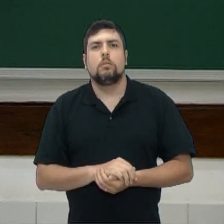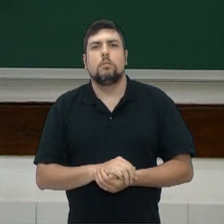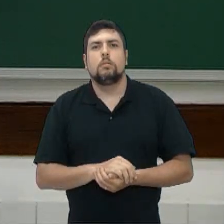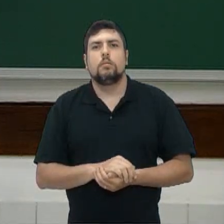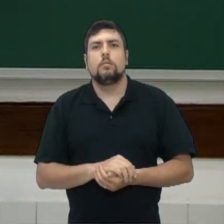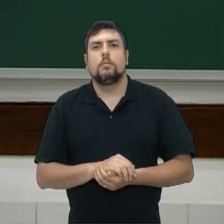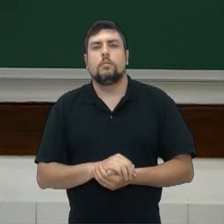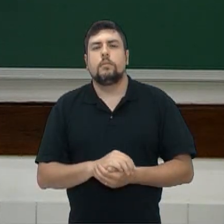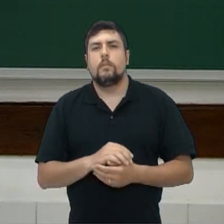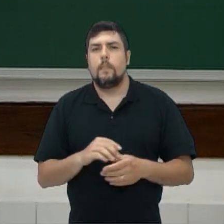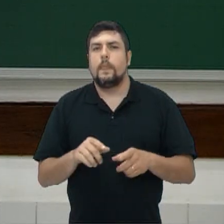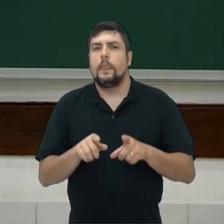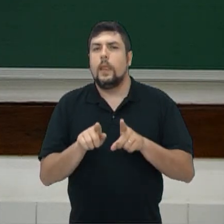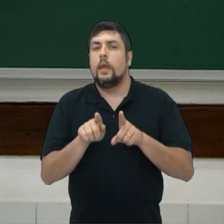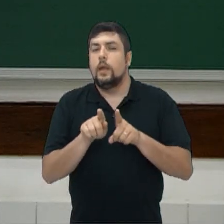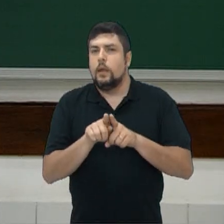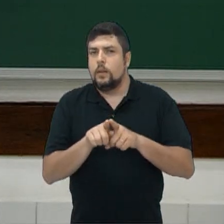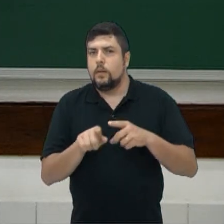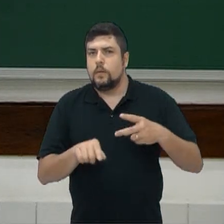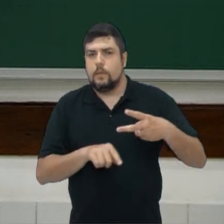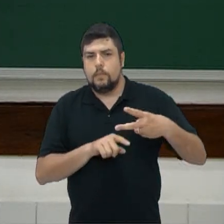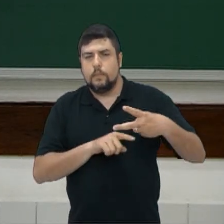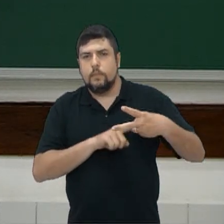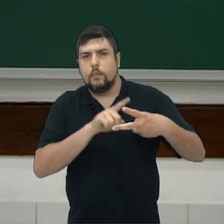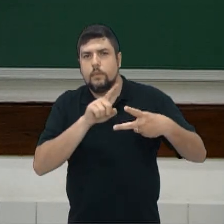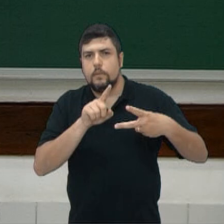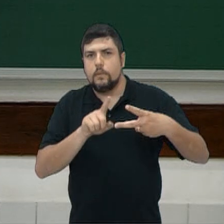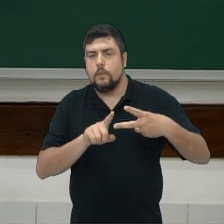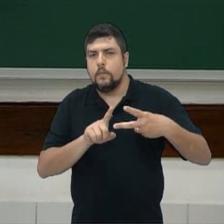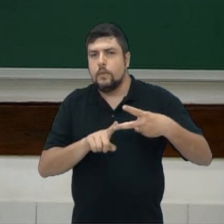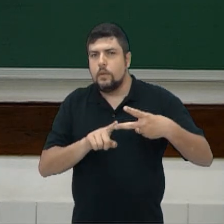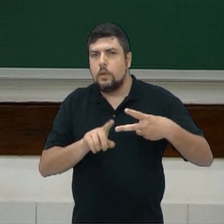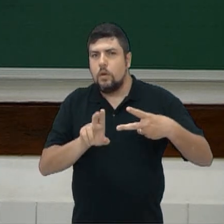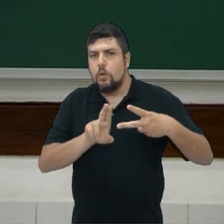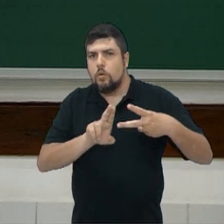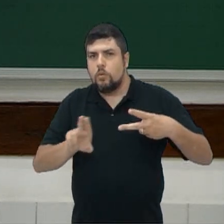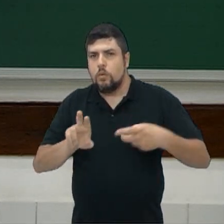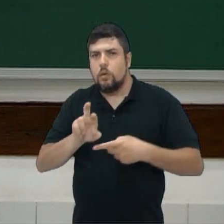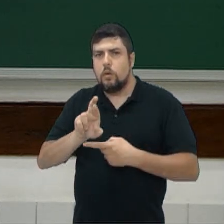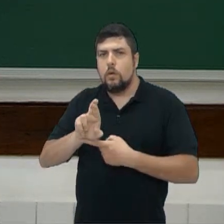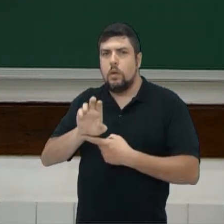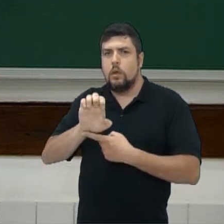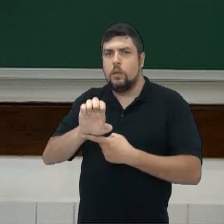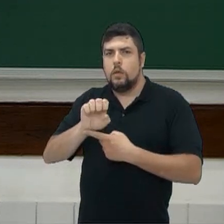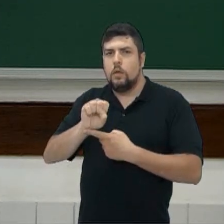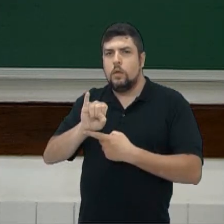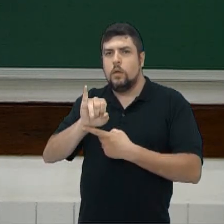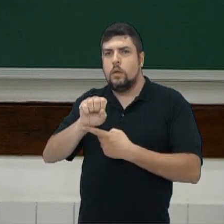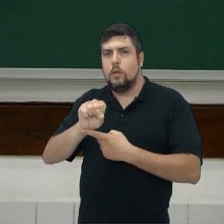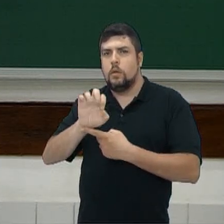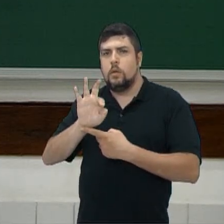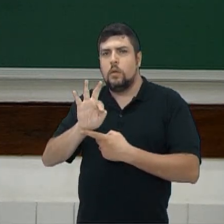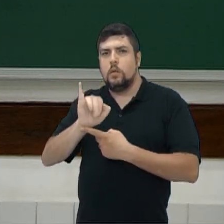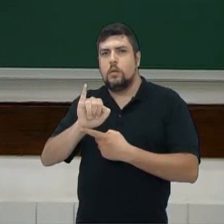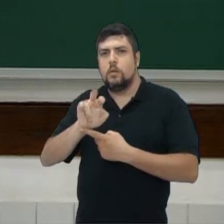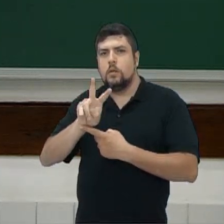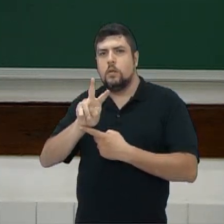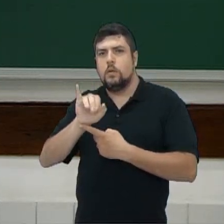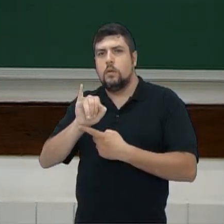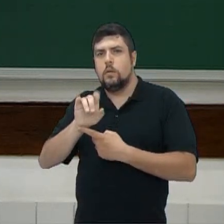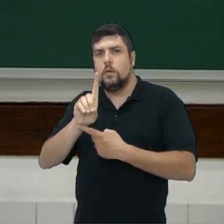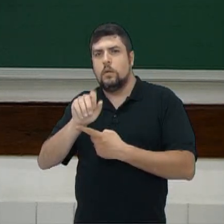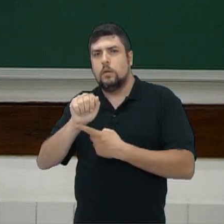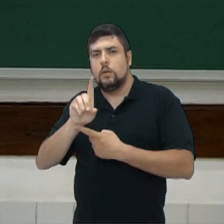A outra questão que nós temos que levar em conta aqui é o fator chamado resistividade elétrica. Isso